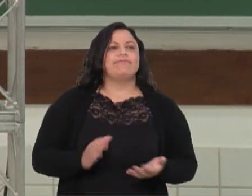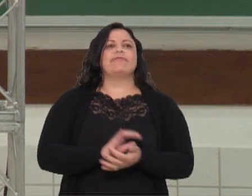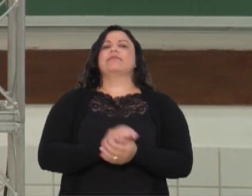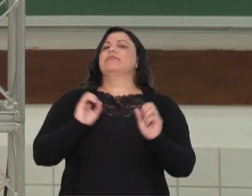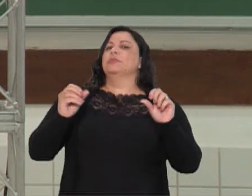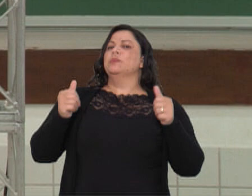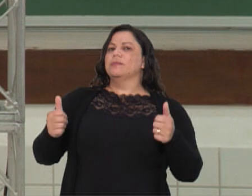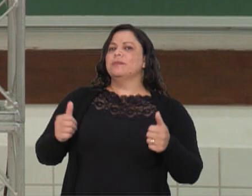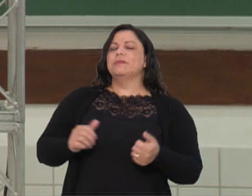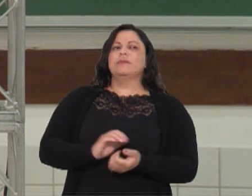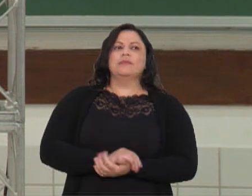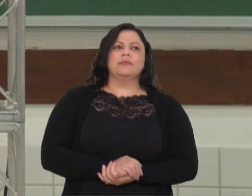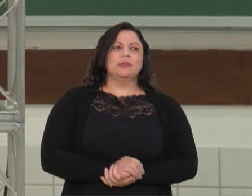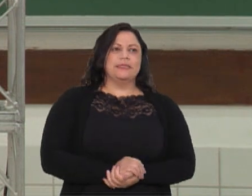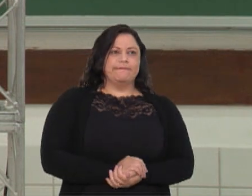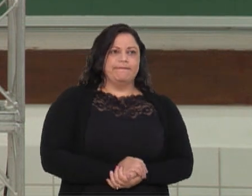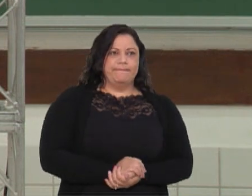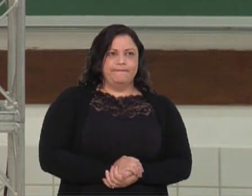Vamos então continuar?